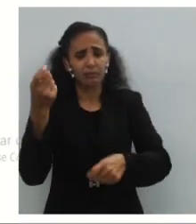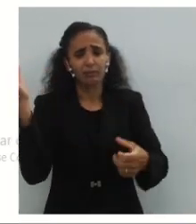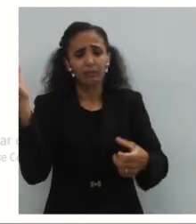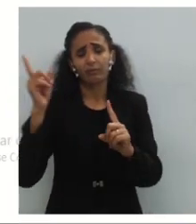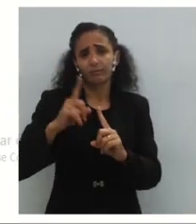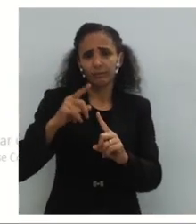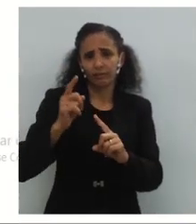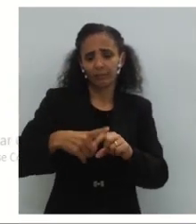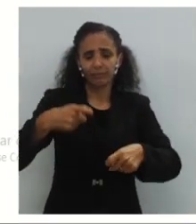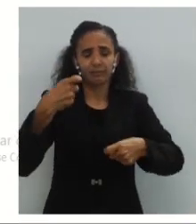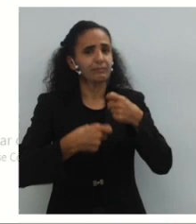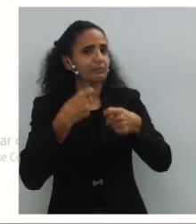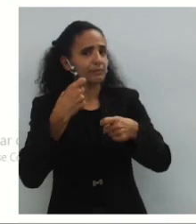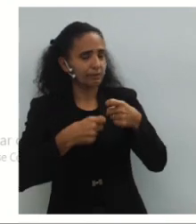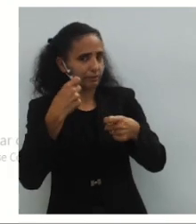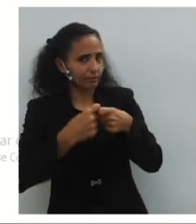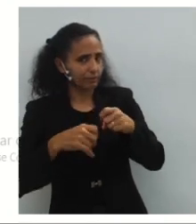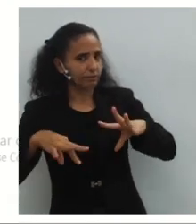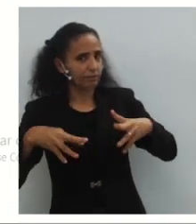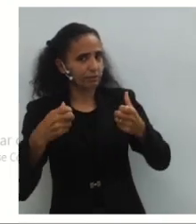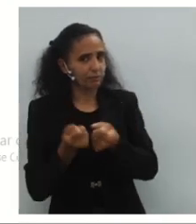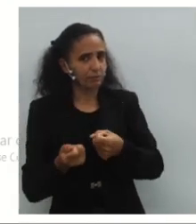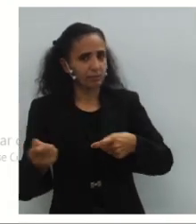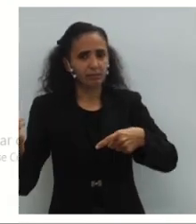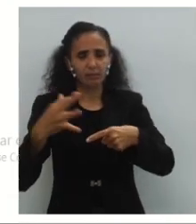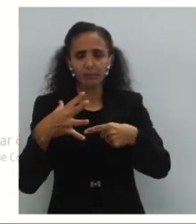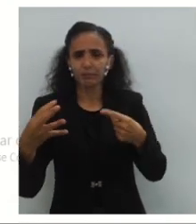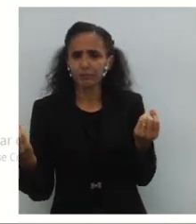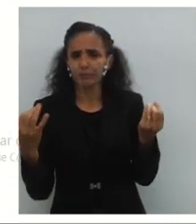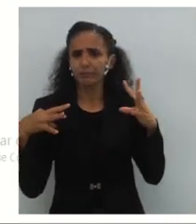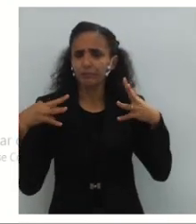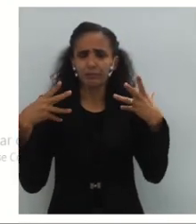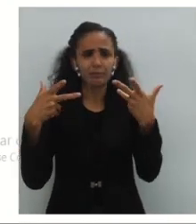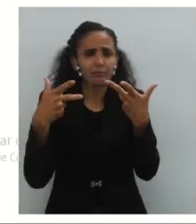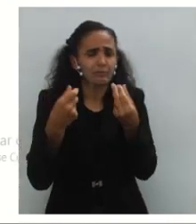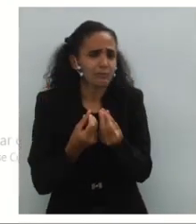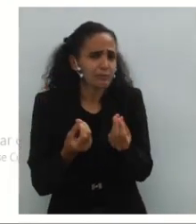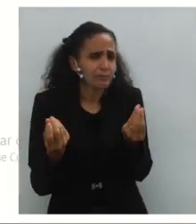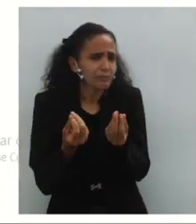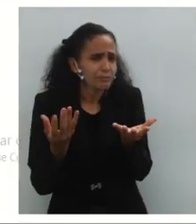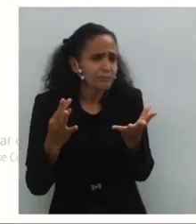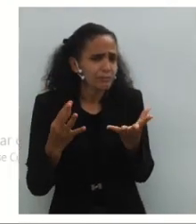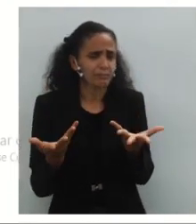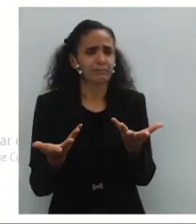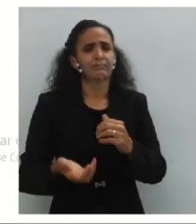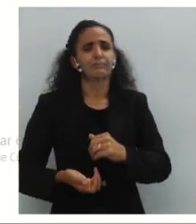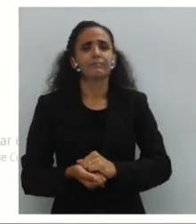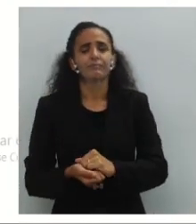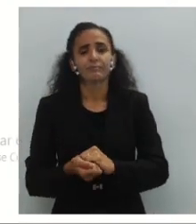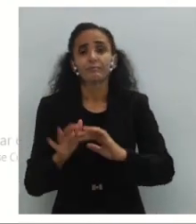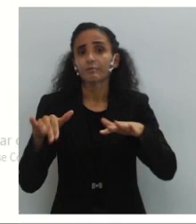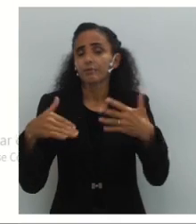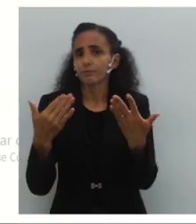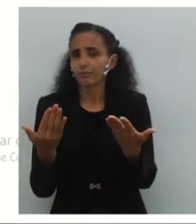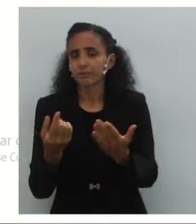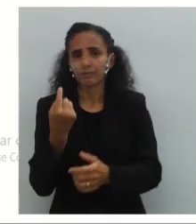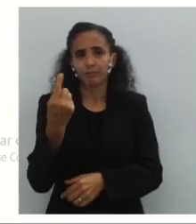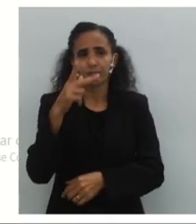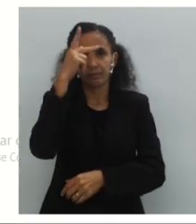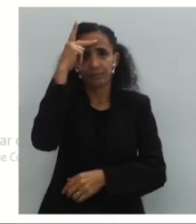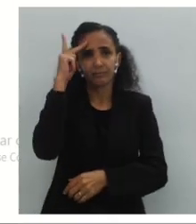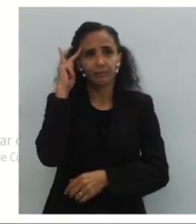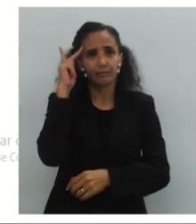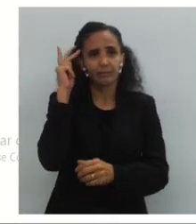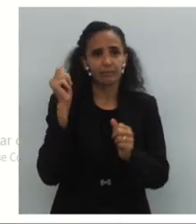oral, vaginal, anal, através do sexo. Isso daí sem o uso de preservativo masculino ou o